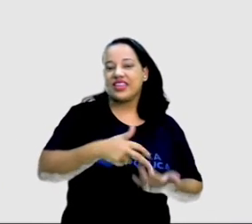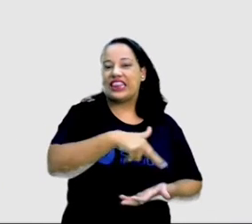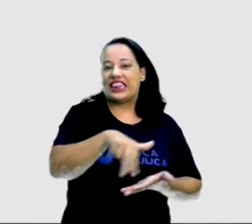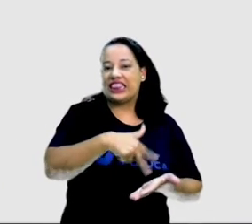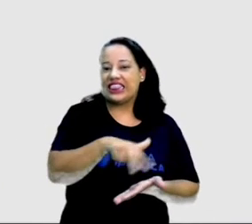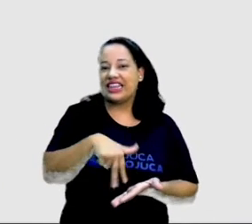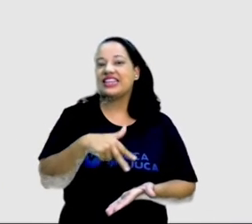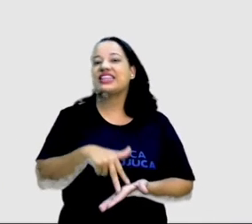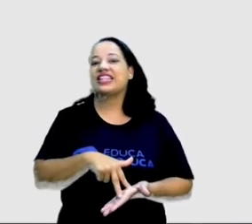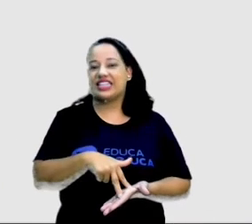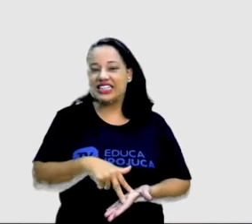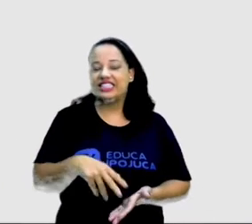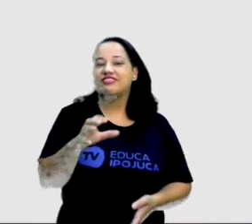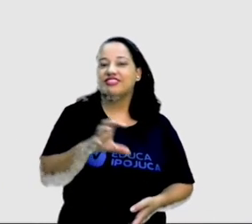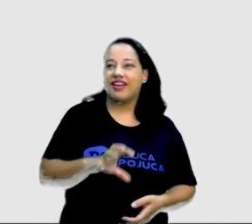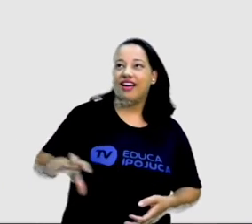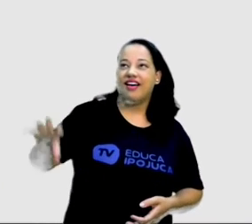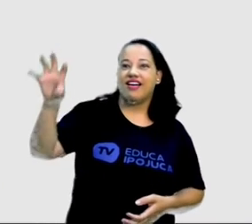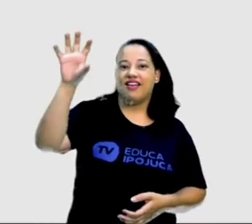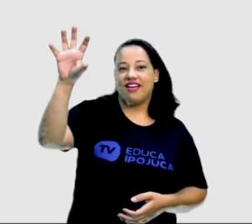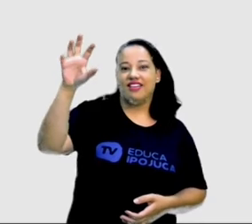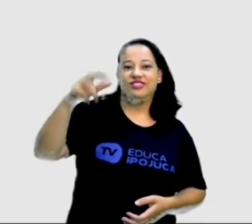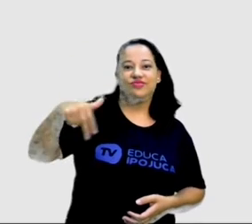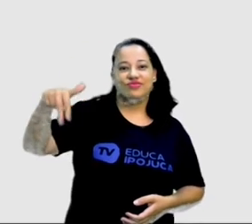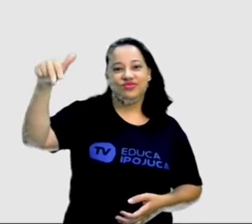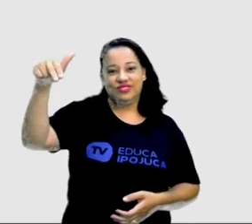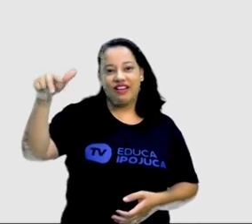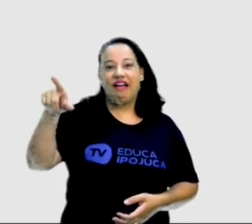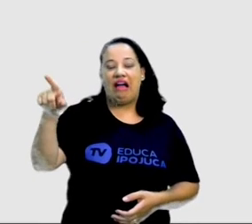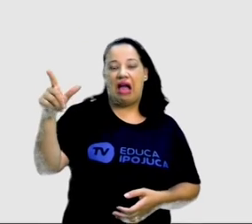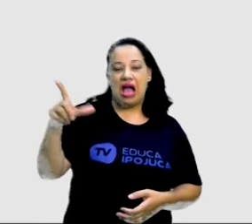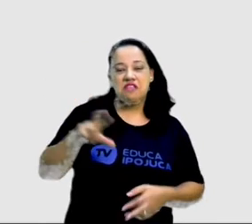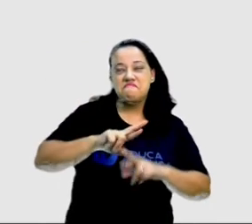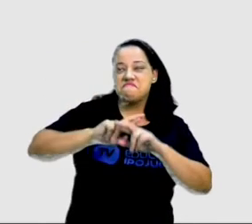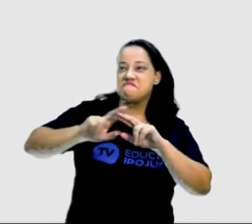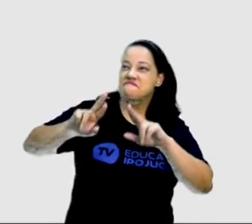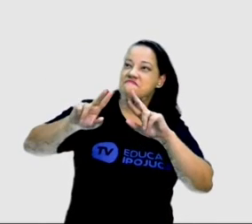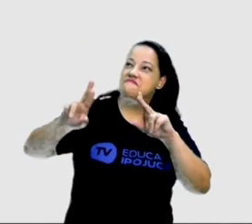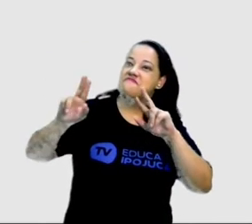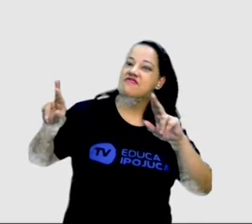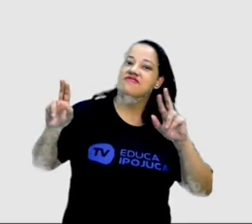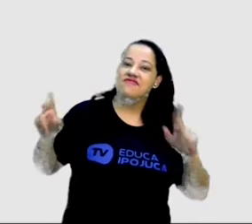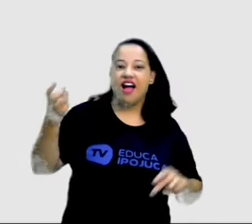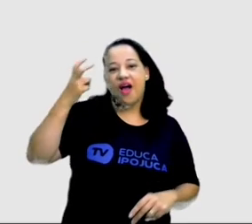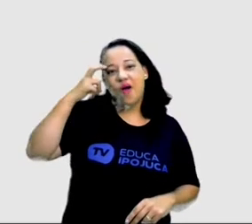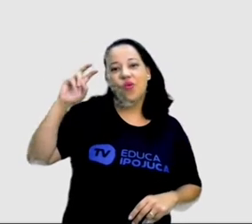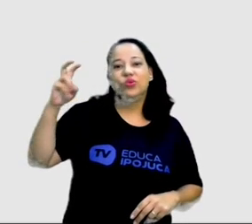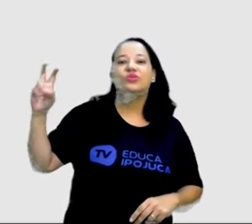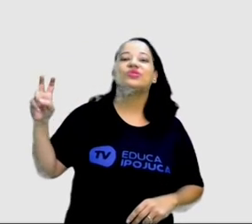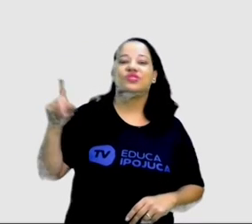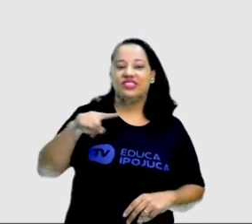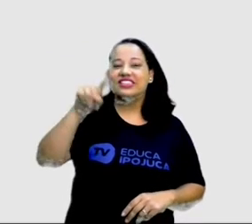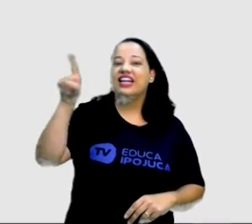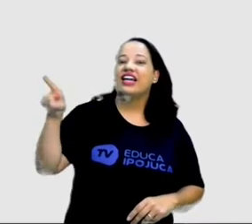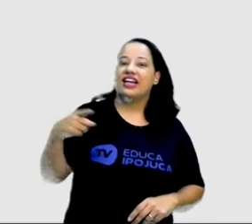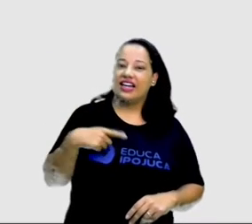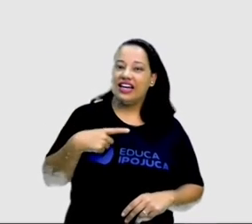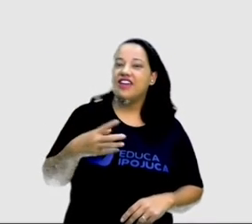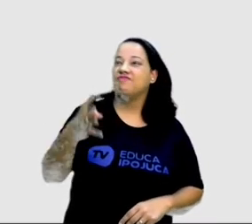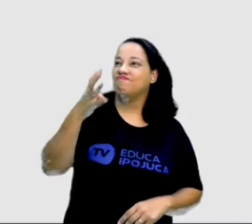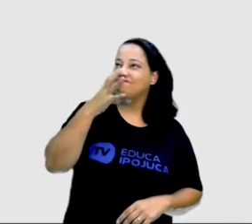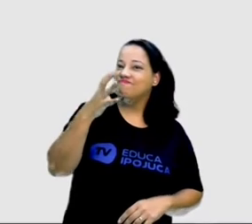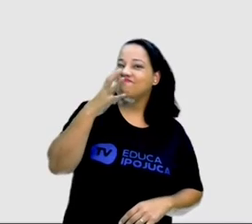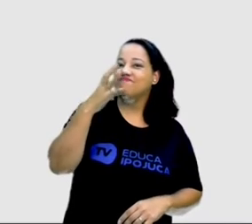dessa região rica, que apresenta uma cultura diversa e encantadora em relação